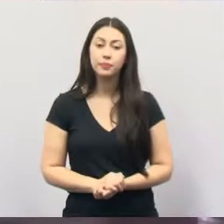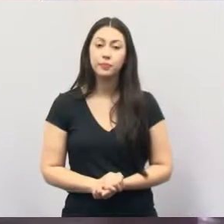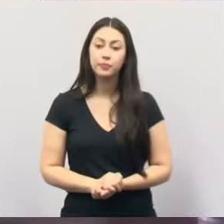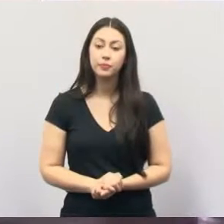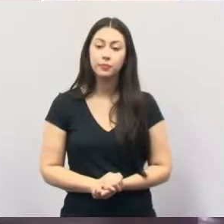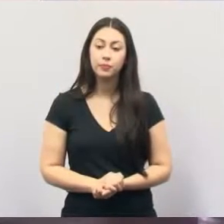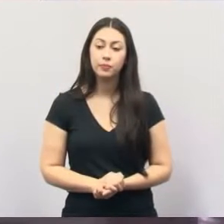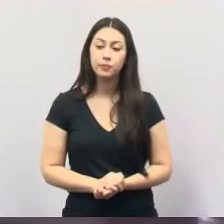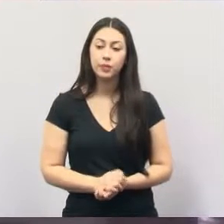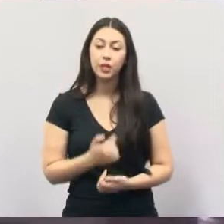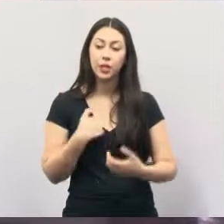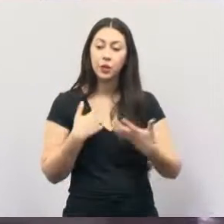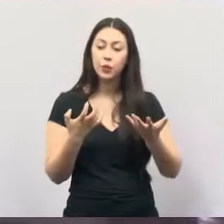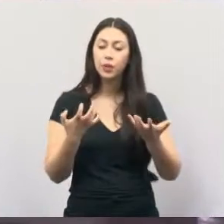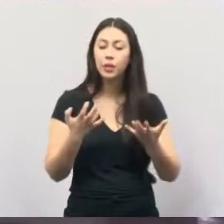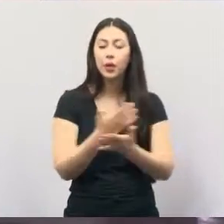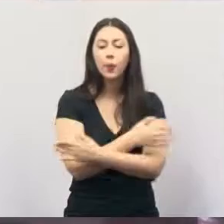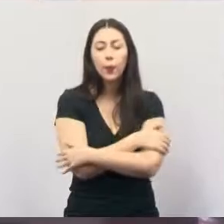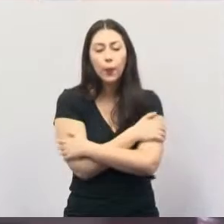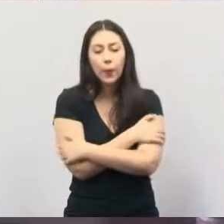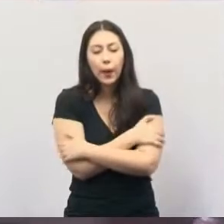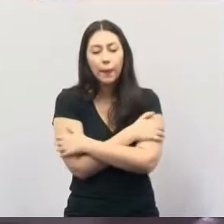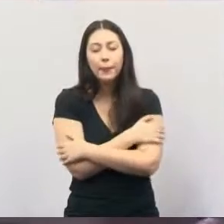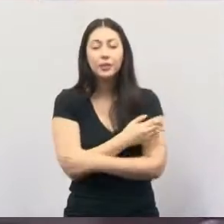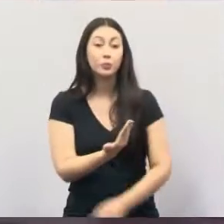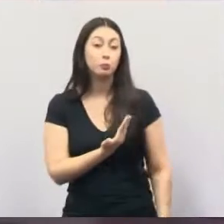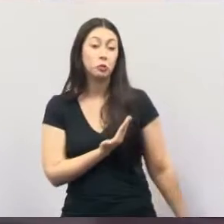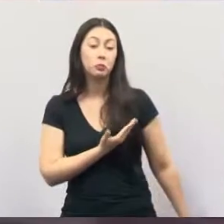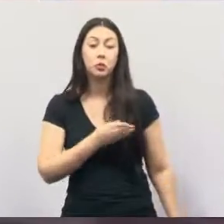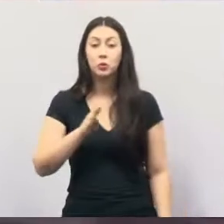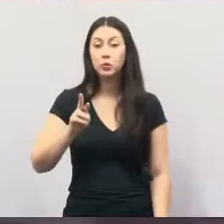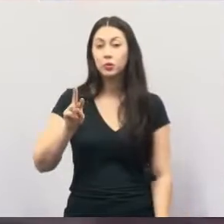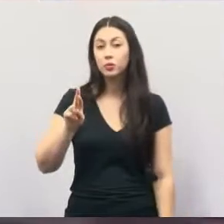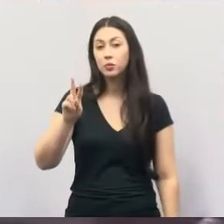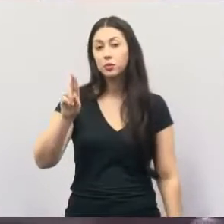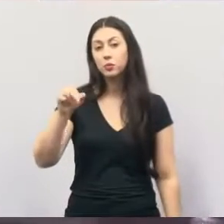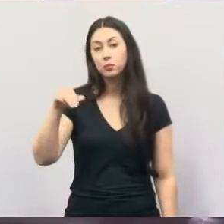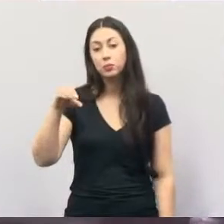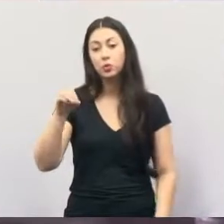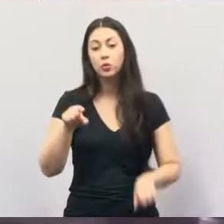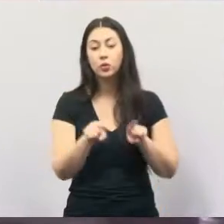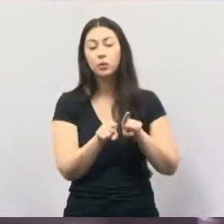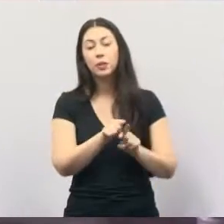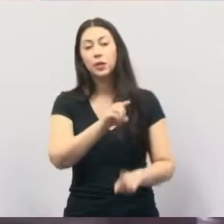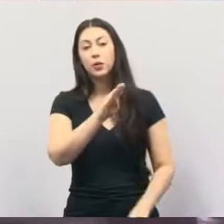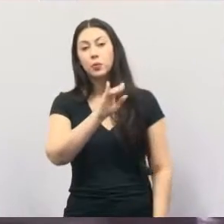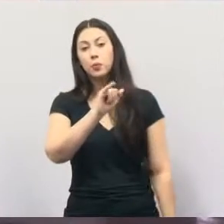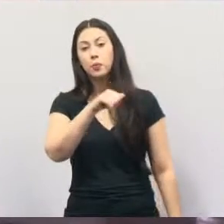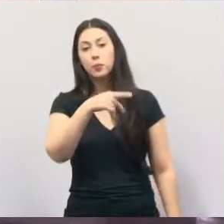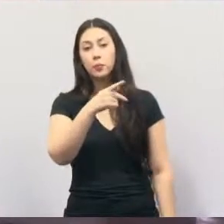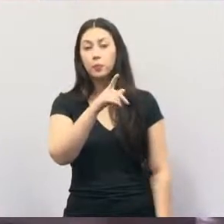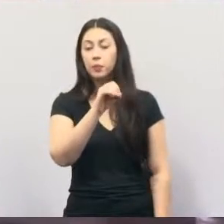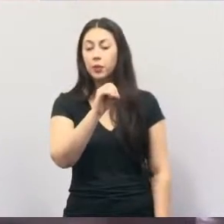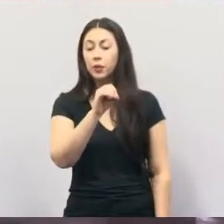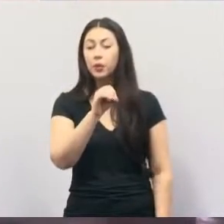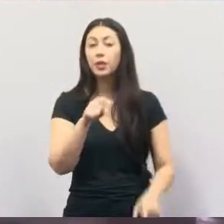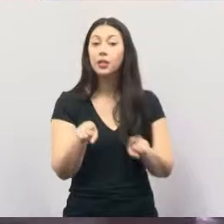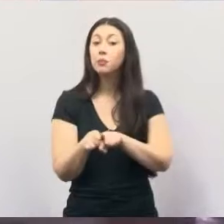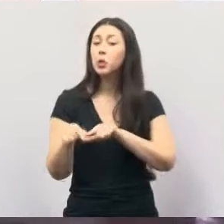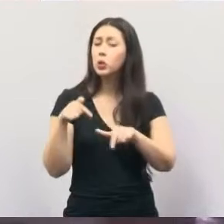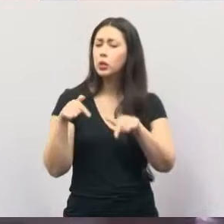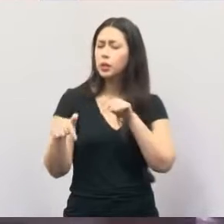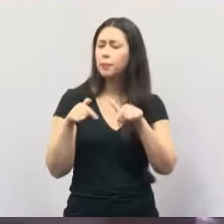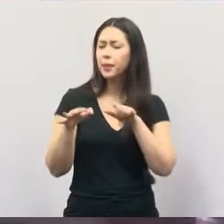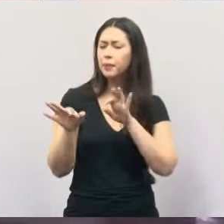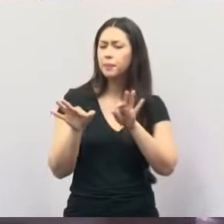Amélia. Gostaria de mandar um abraço aqui para o nosso amigo Bruno, o Binho, né, que está aqui representando a Fundação Cultural, e também o trabalho que está